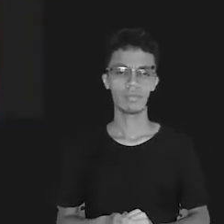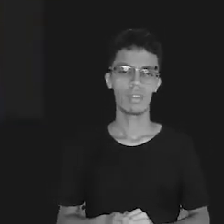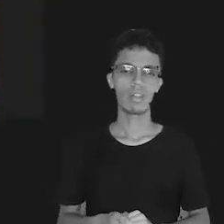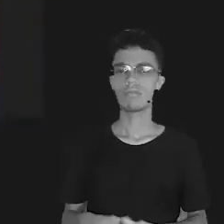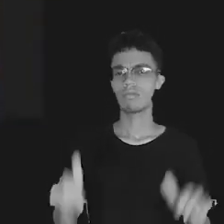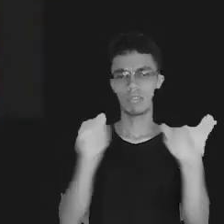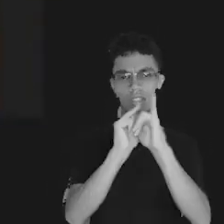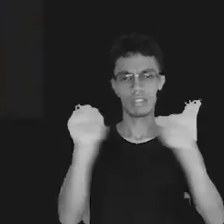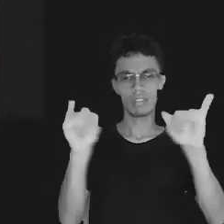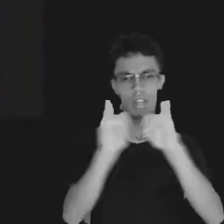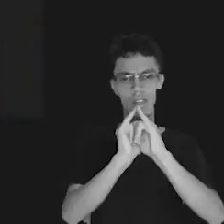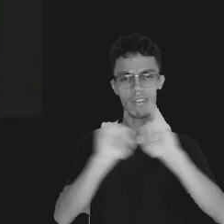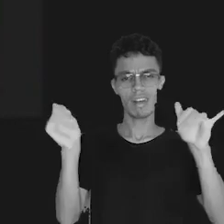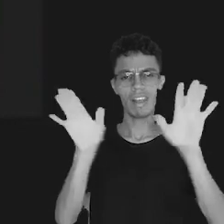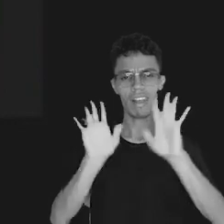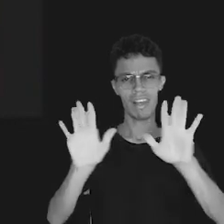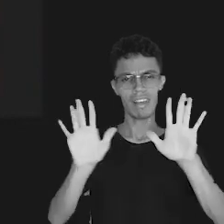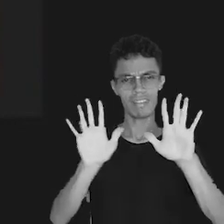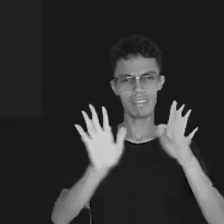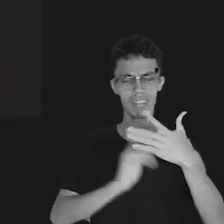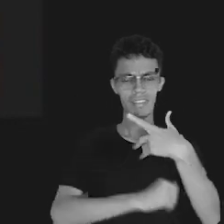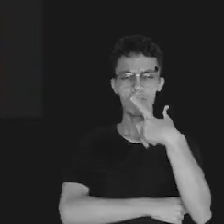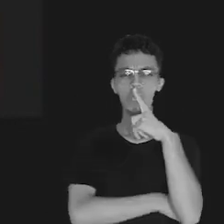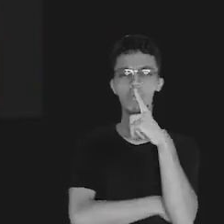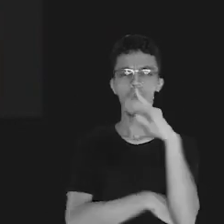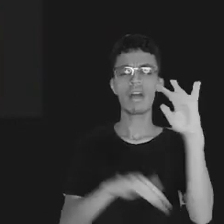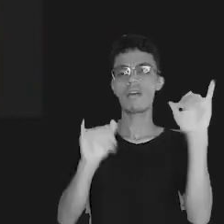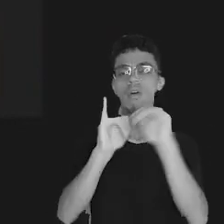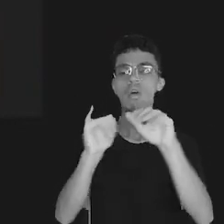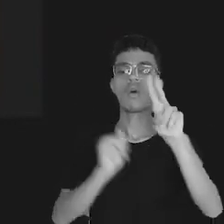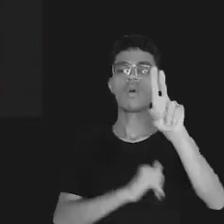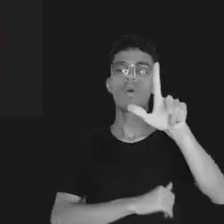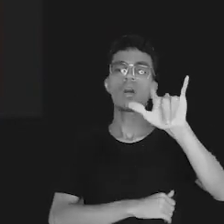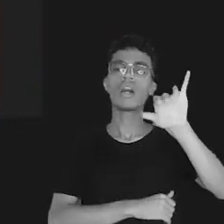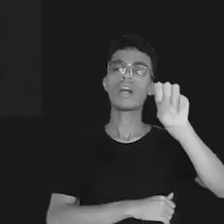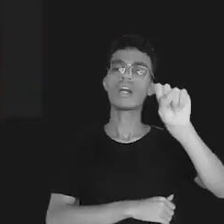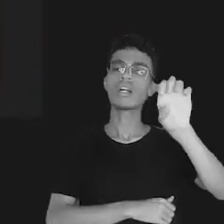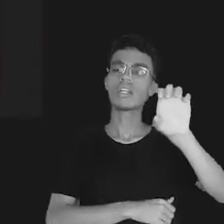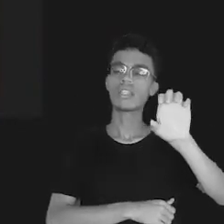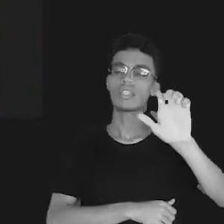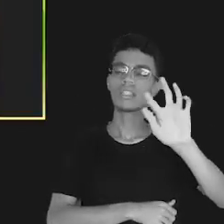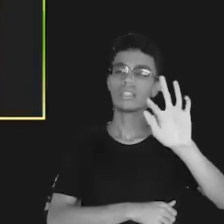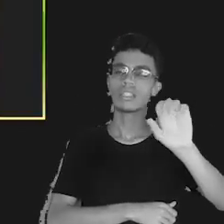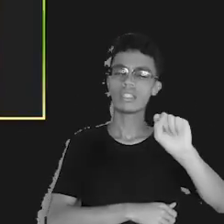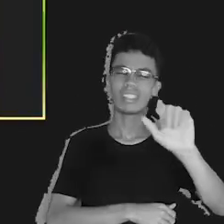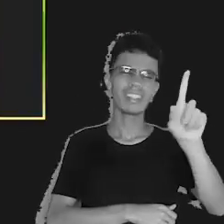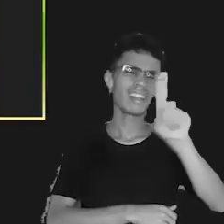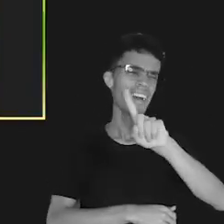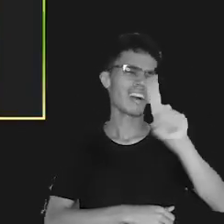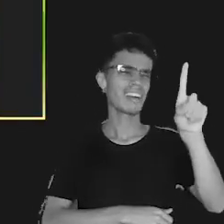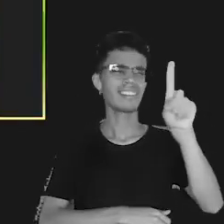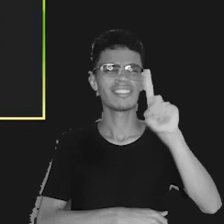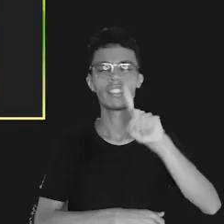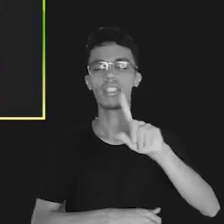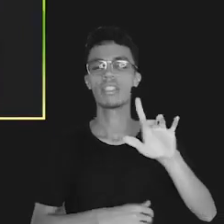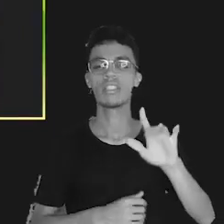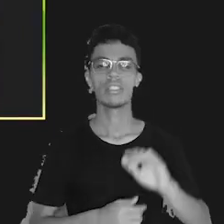Vamos, fala! Mas o que é que te deu? Ulisses? Orfeu?